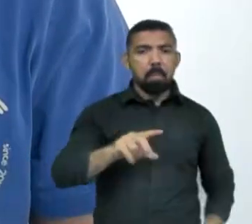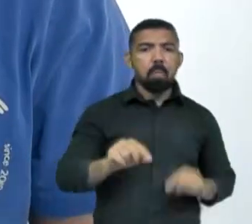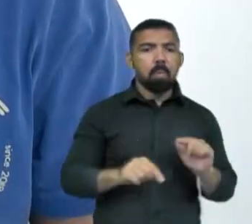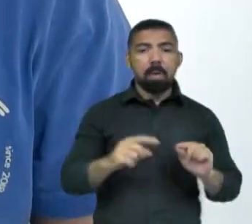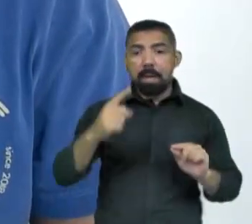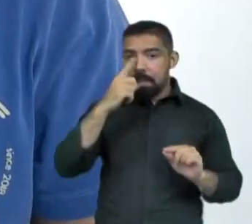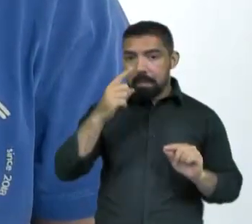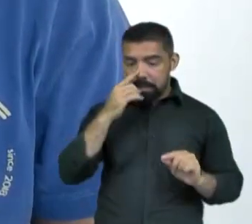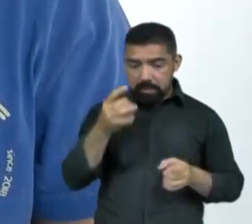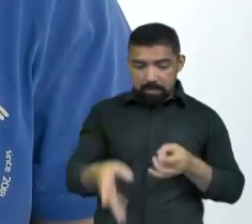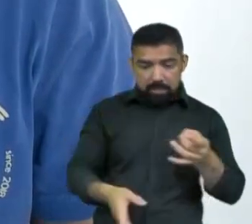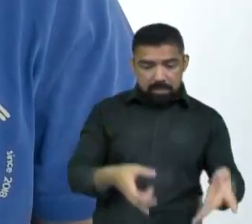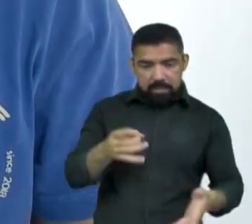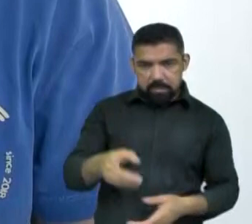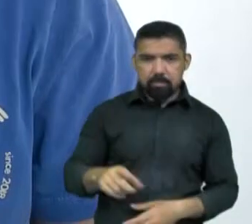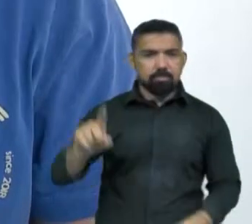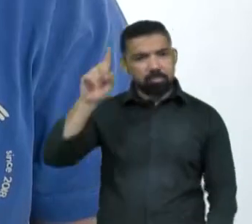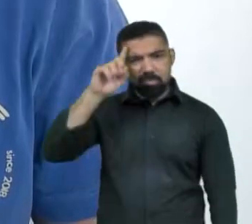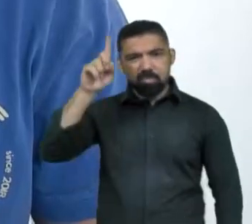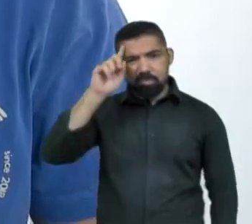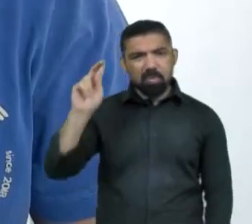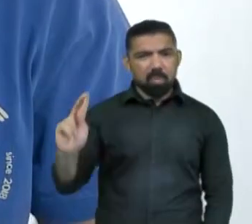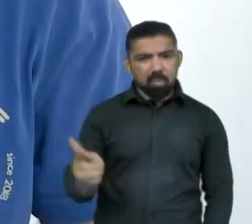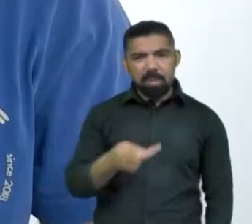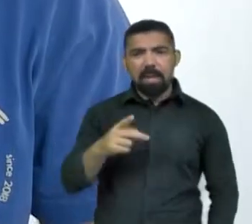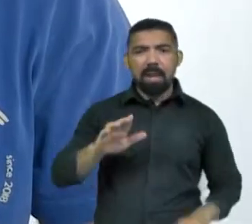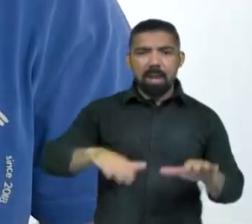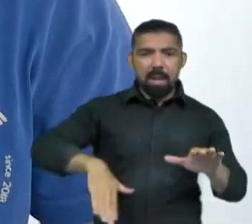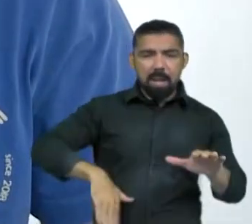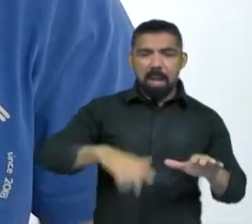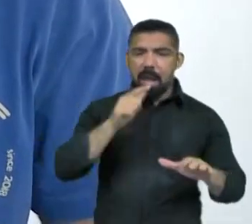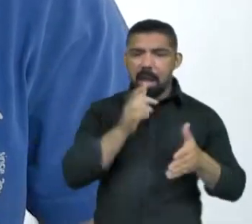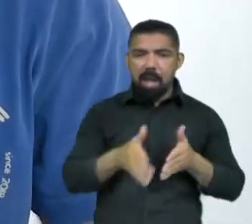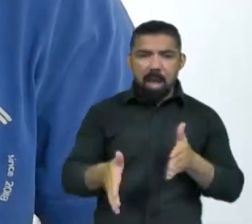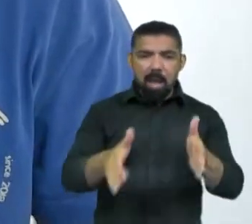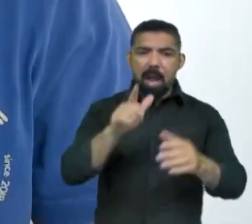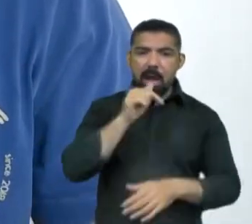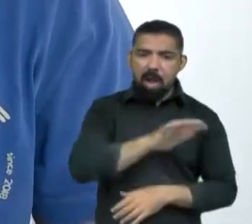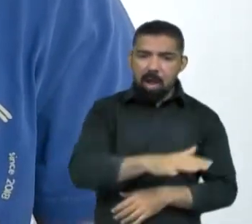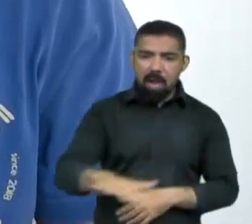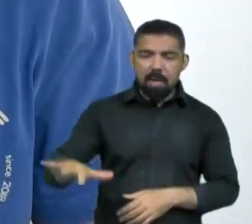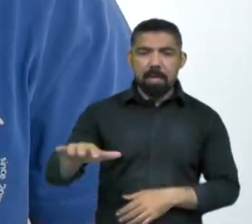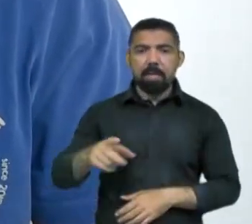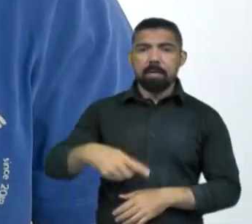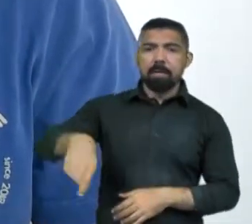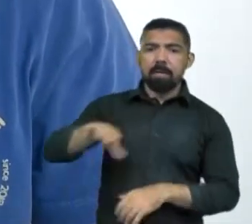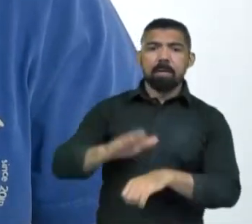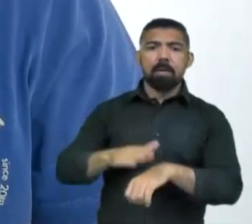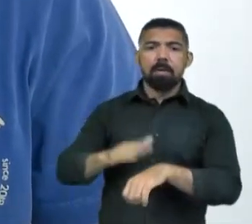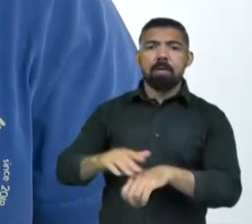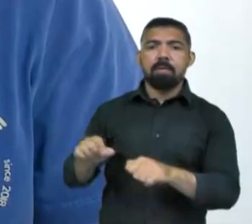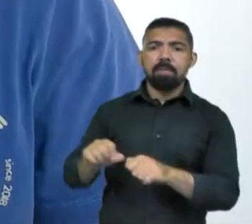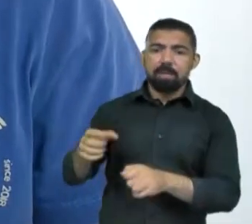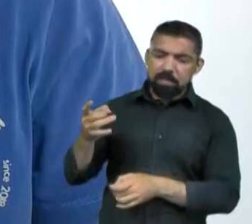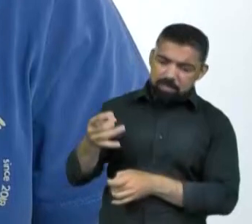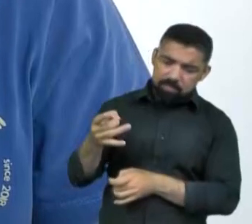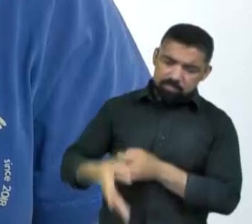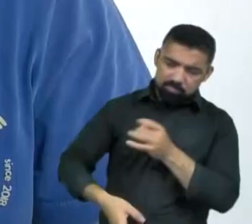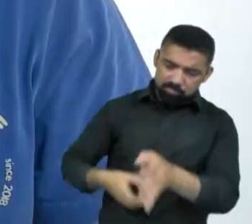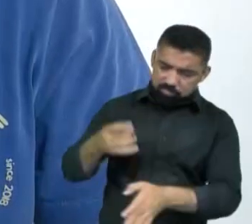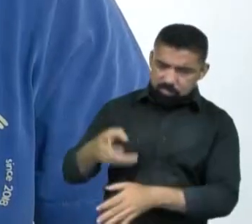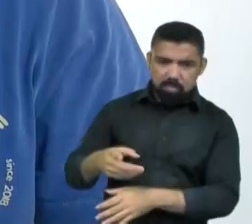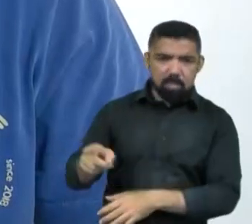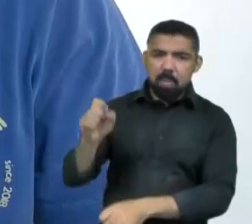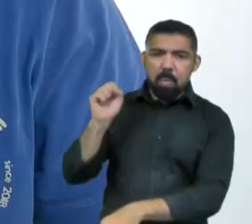lixos indevidamente na praia, nos rios, nos oceanos, continuem fazendo isso, esse problema nunca vai acabar, nunca